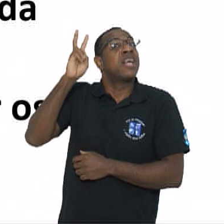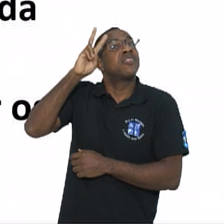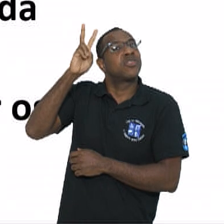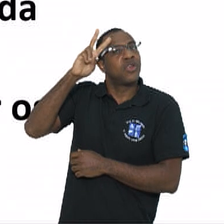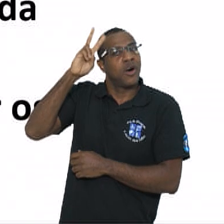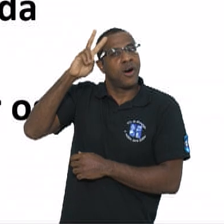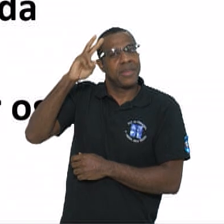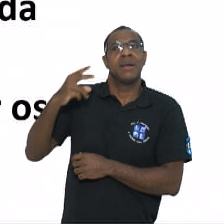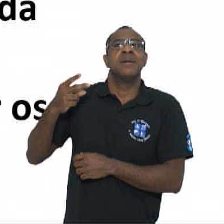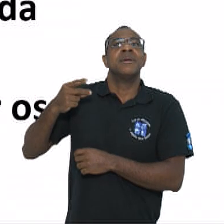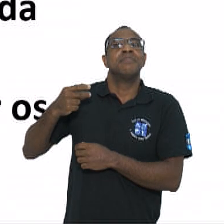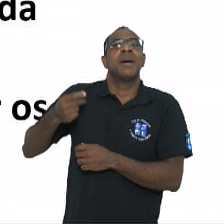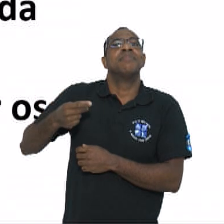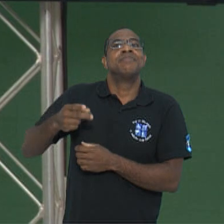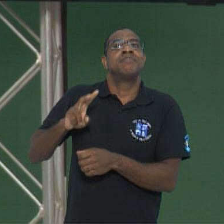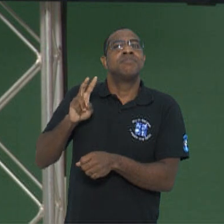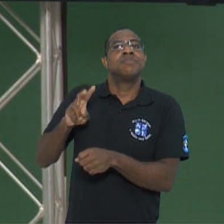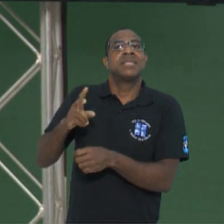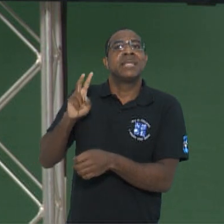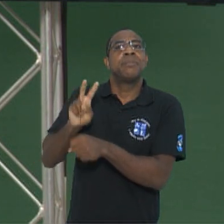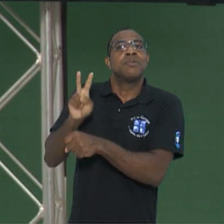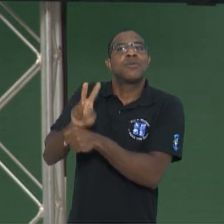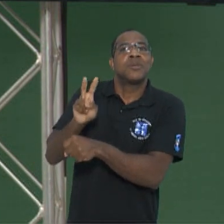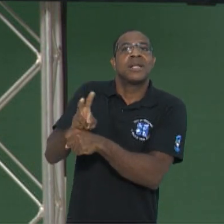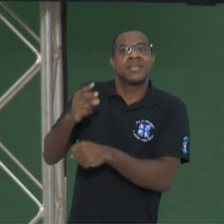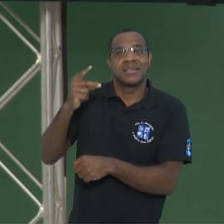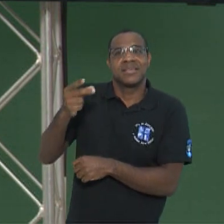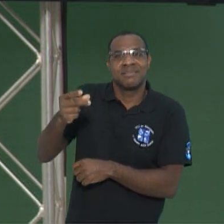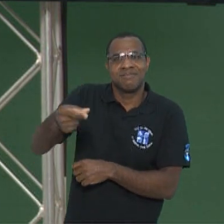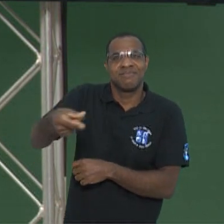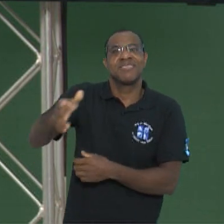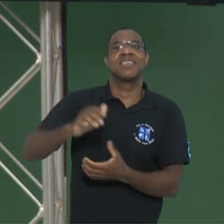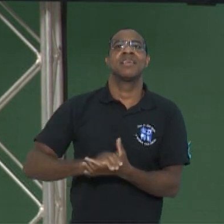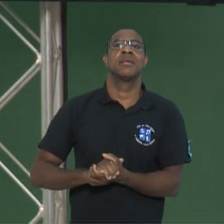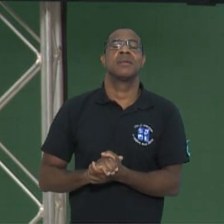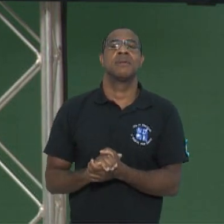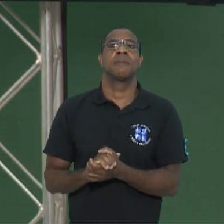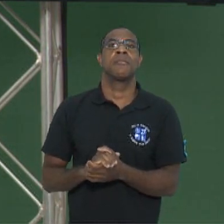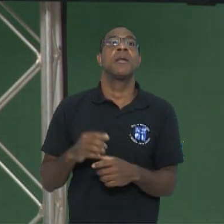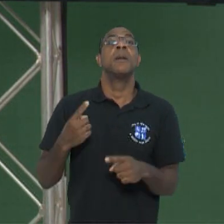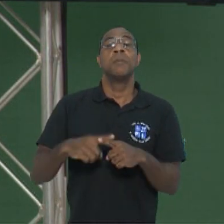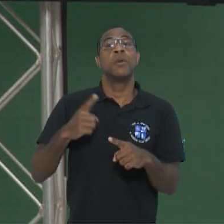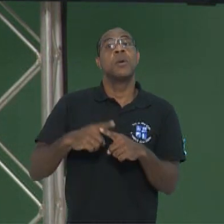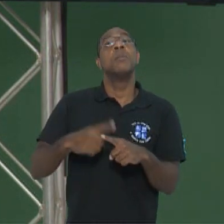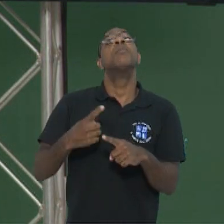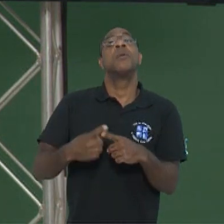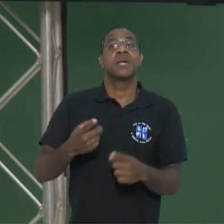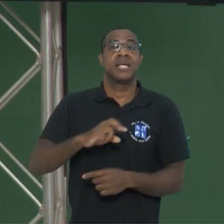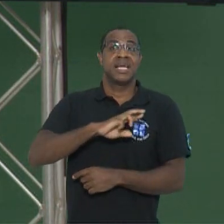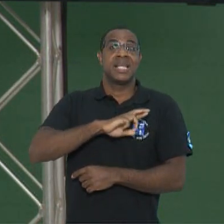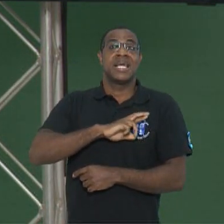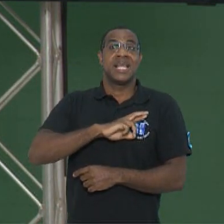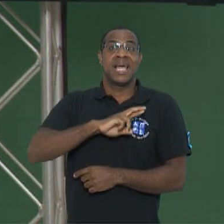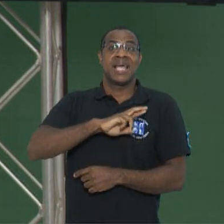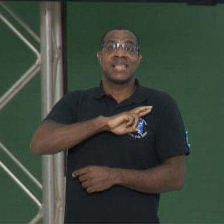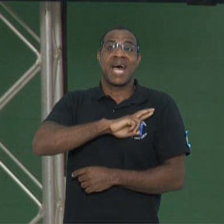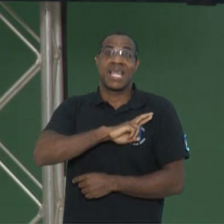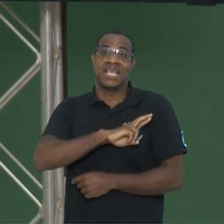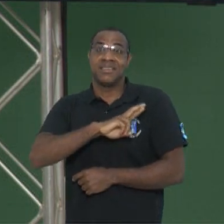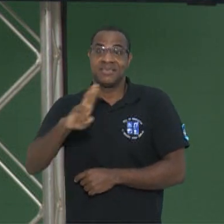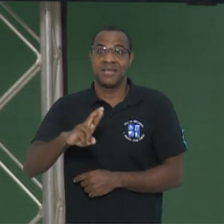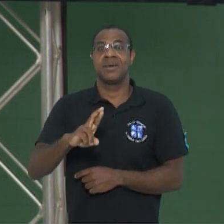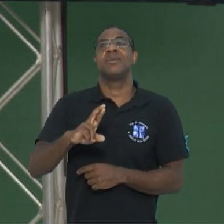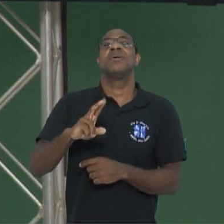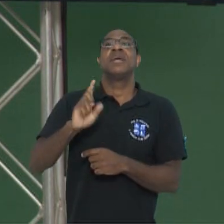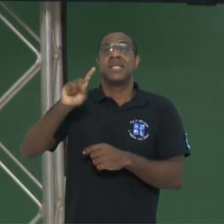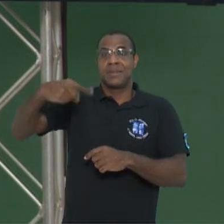não tinham o costume de enterrar os mortos em cemitérios? Letra B. Por causa da crença na vida após-morte e o uso do corpo no mundo